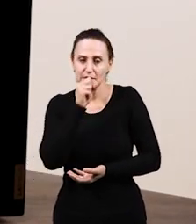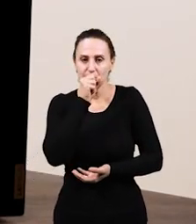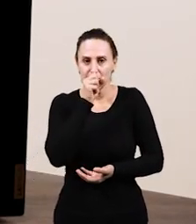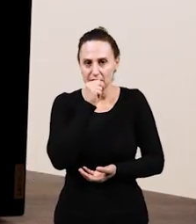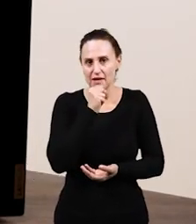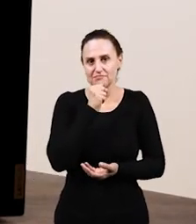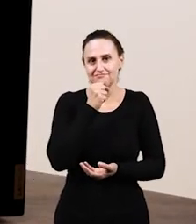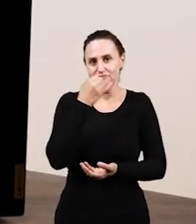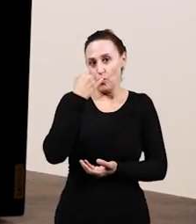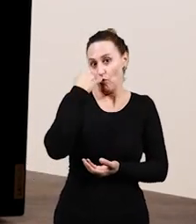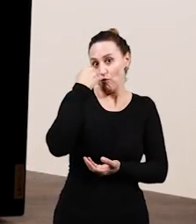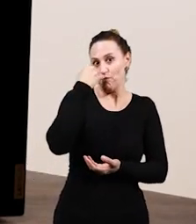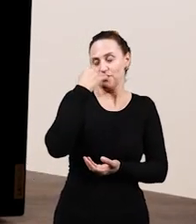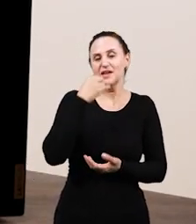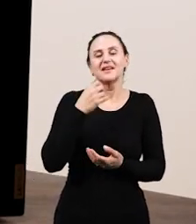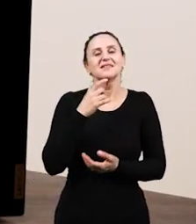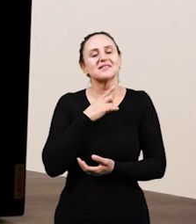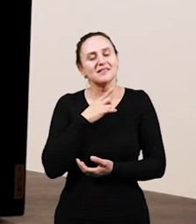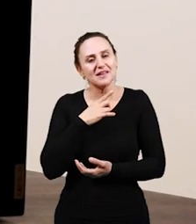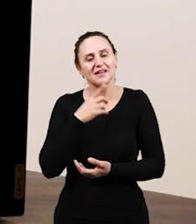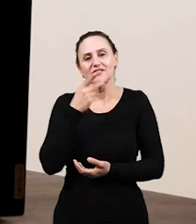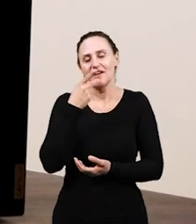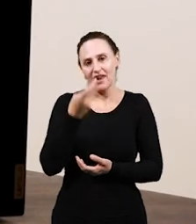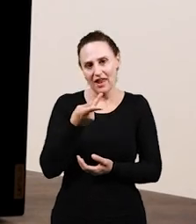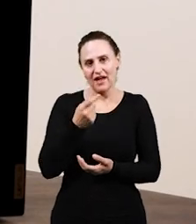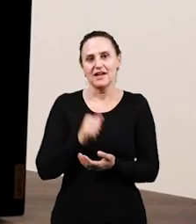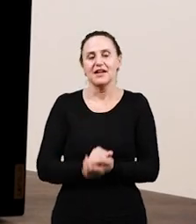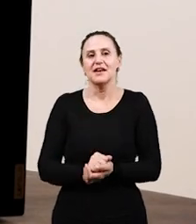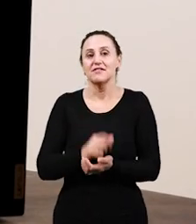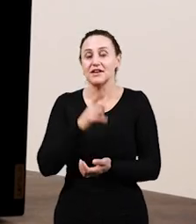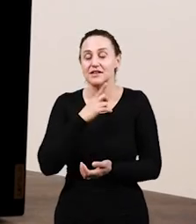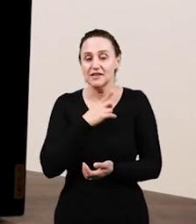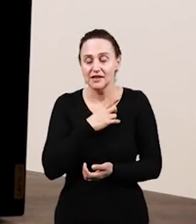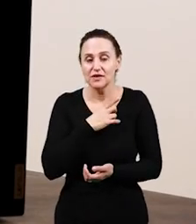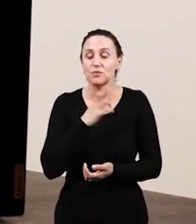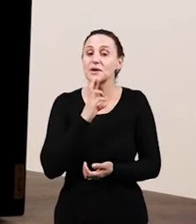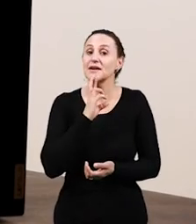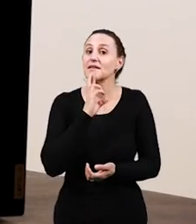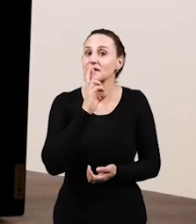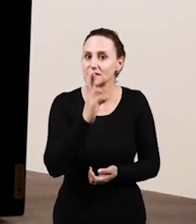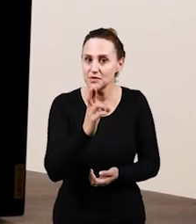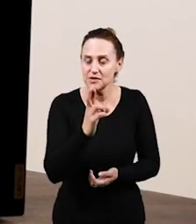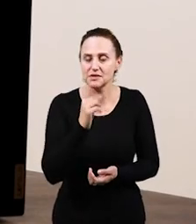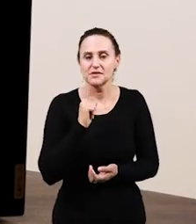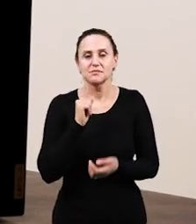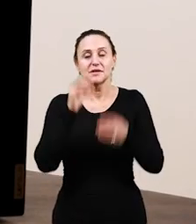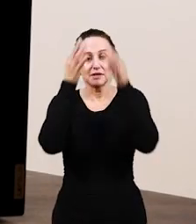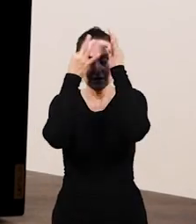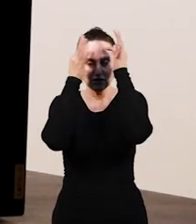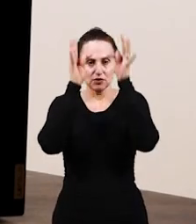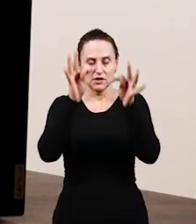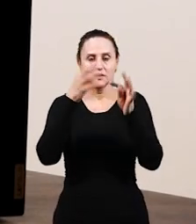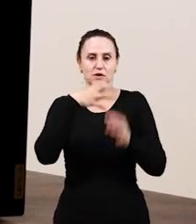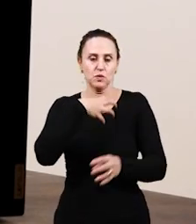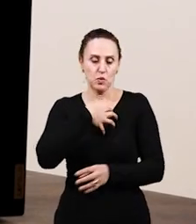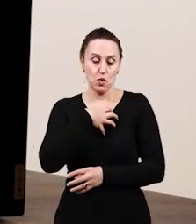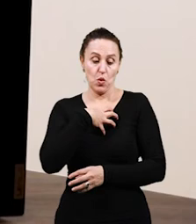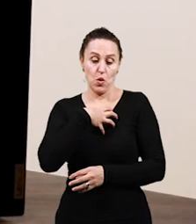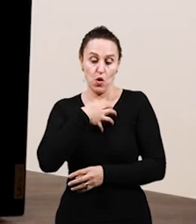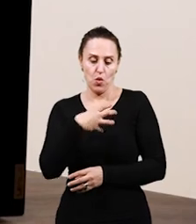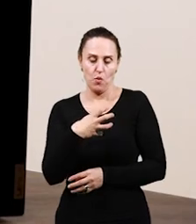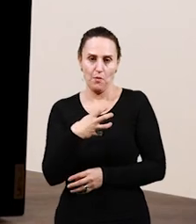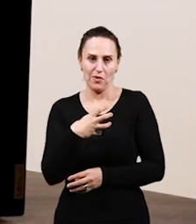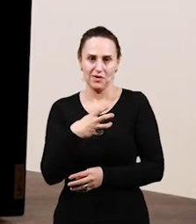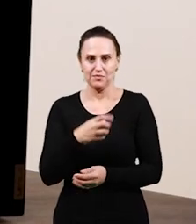que se ela falar mamar ela vai ter uma resposta para esse estímulo né então isso é uma teoria comportamentalista o que a gente chama